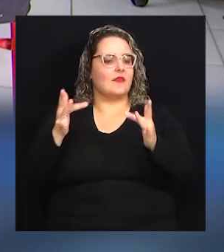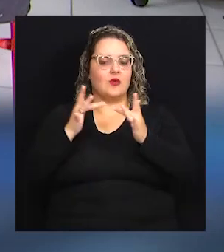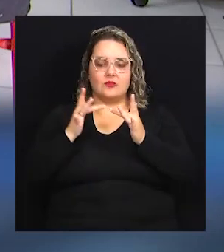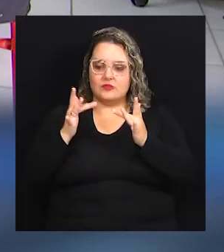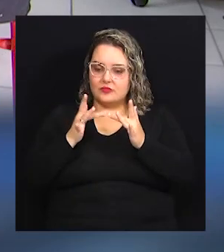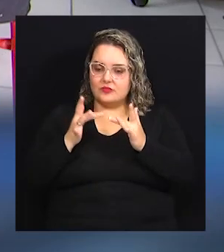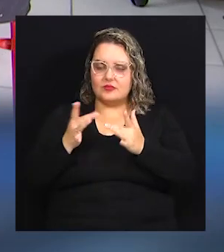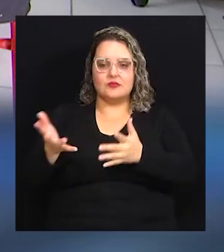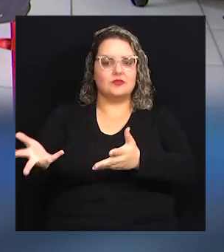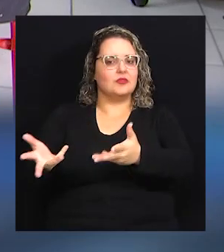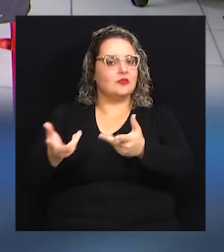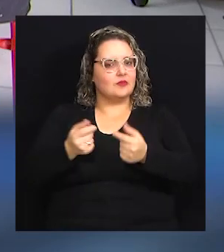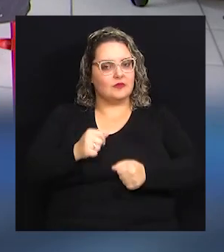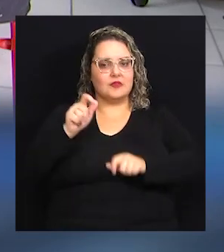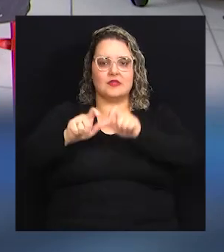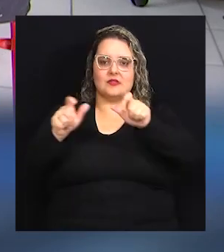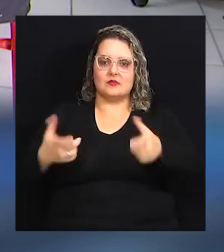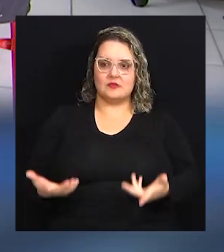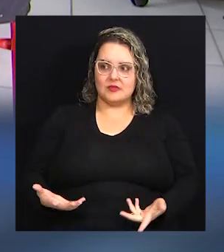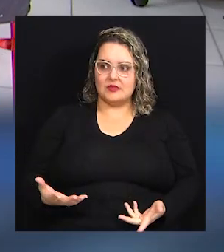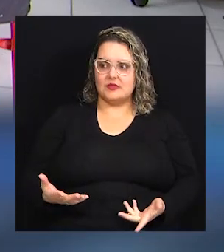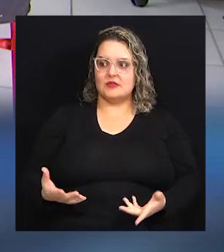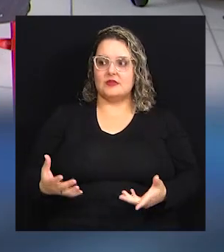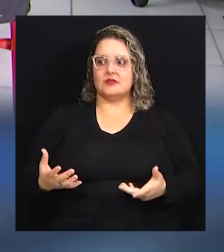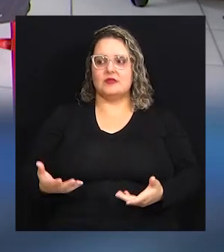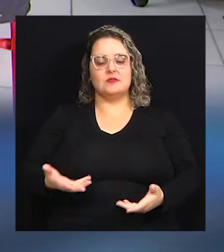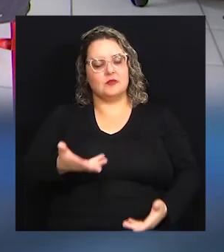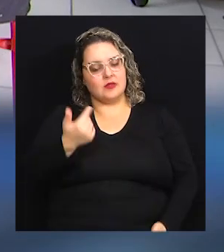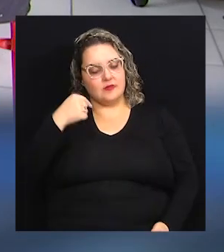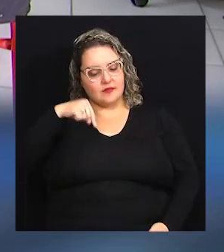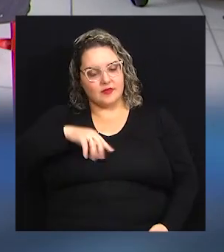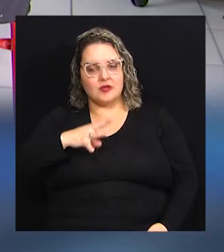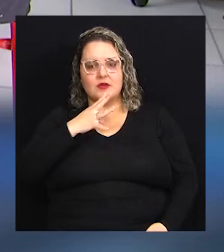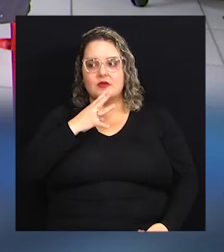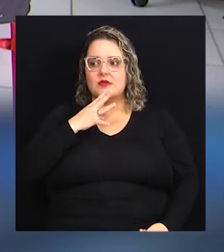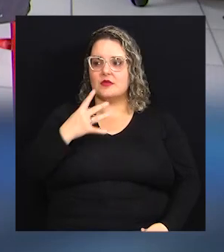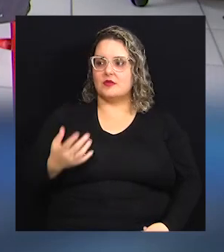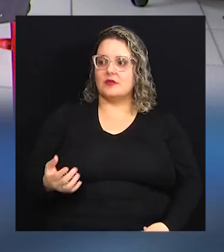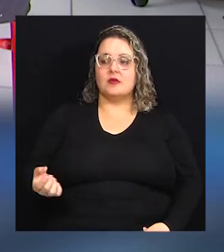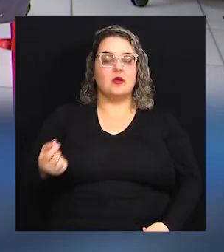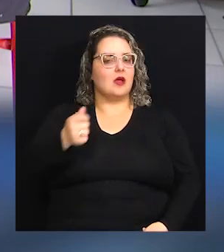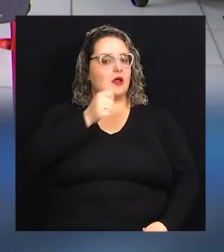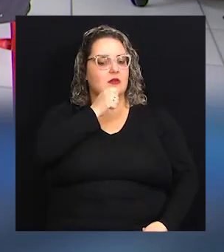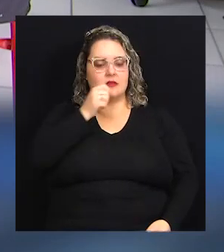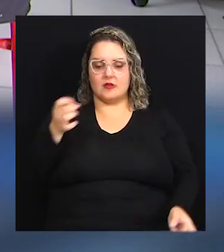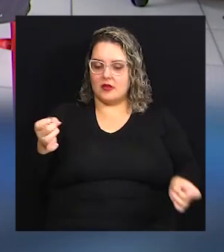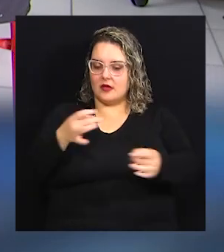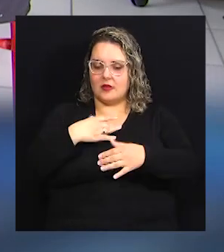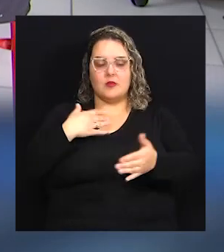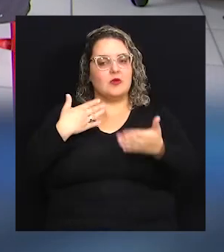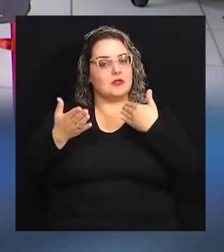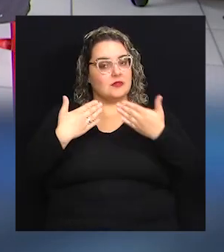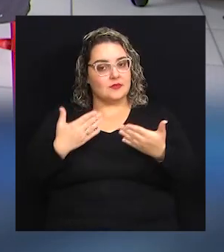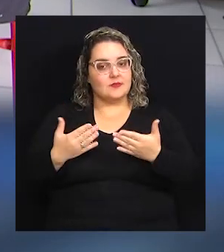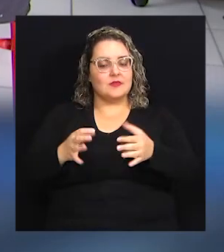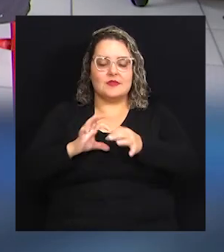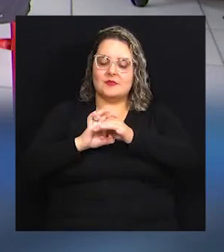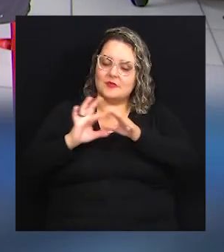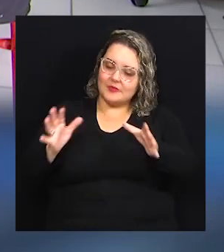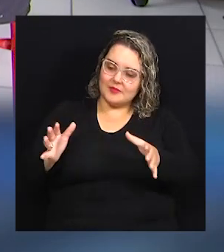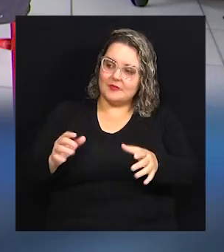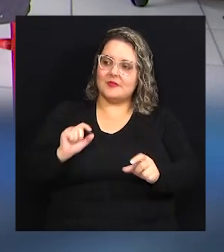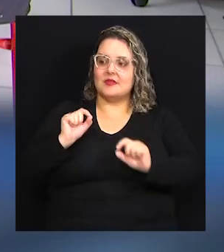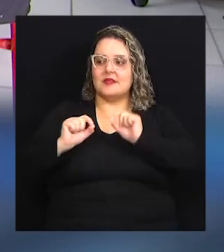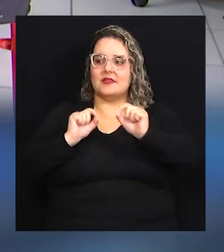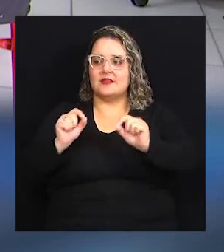passar algum contato, convidar as pessoas para virem conhecer, eu deixo esse momento para você. A nossa conversa aqui não encerrou ainda, mas eu sempre deixo